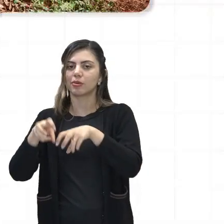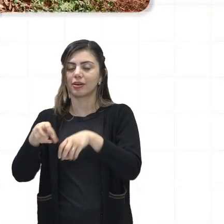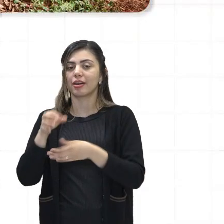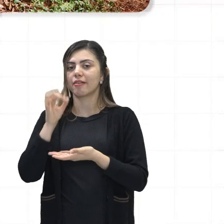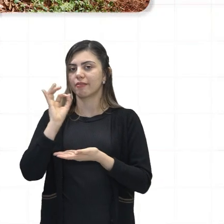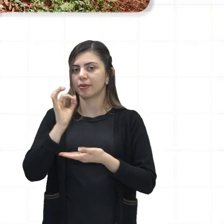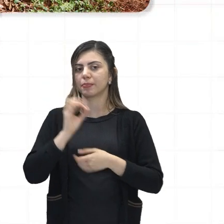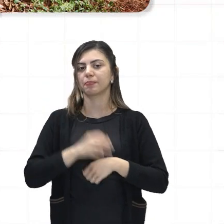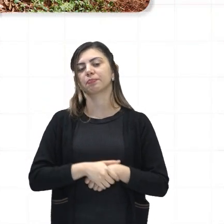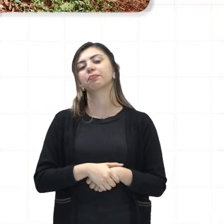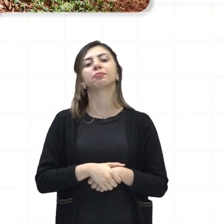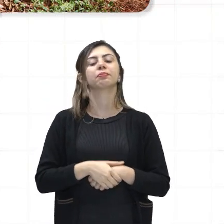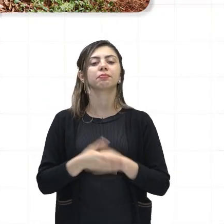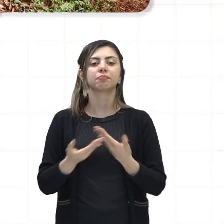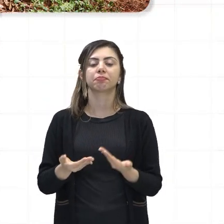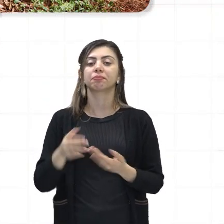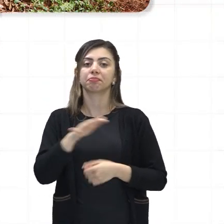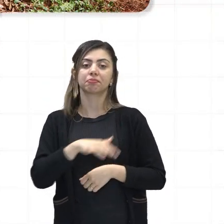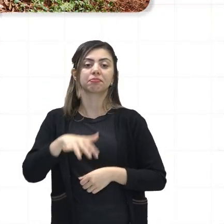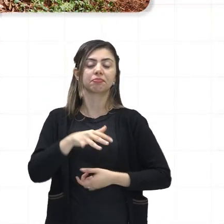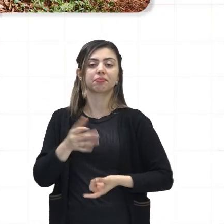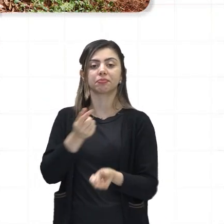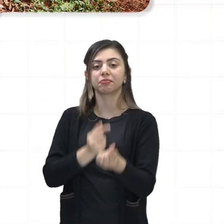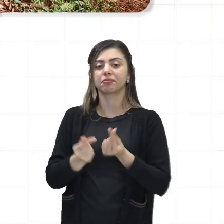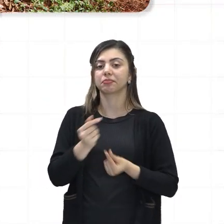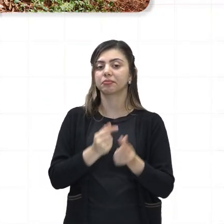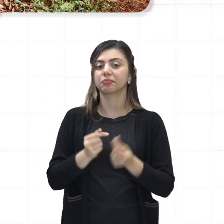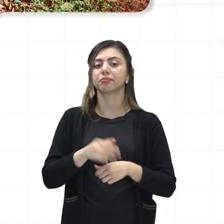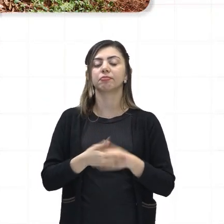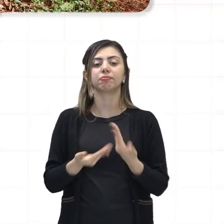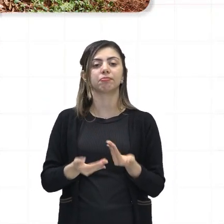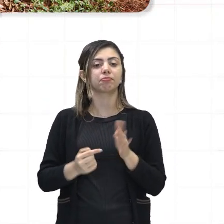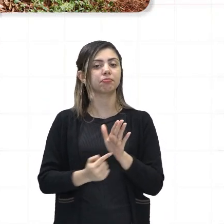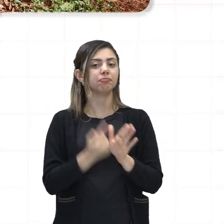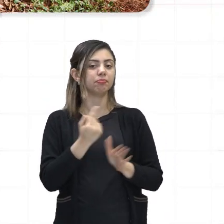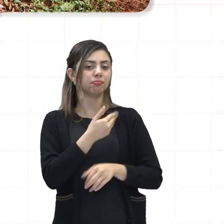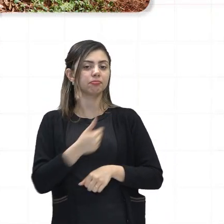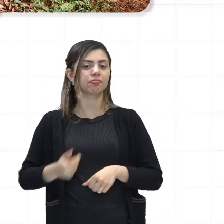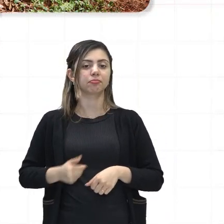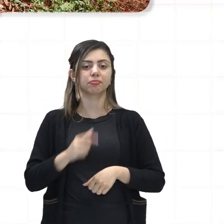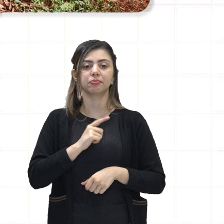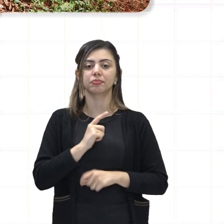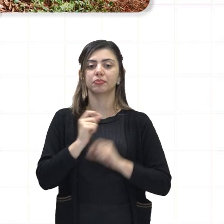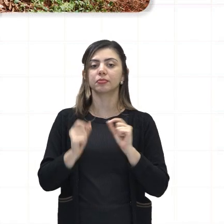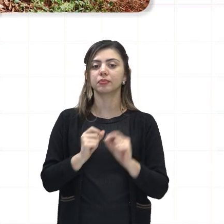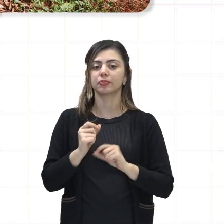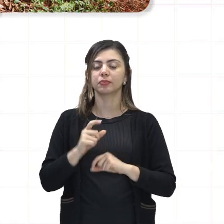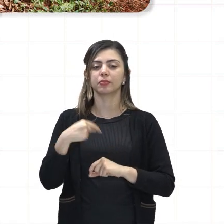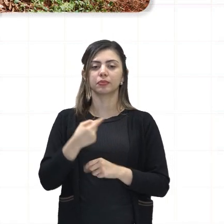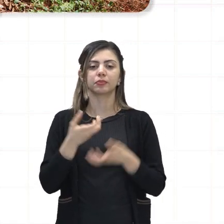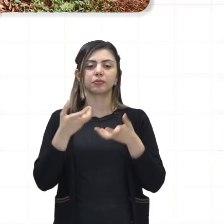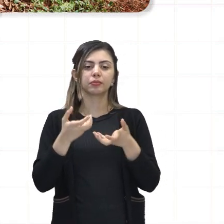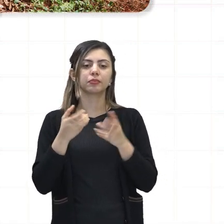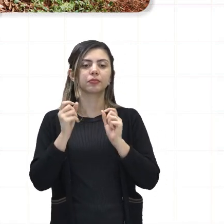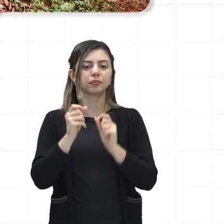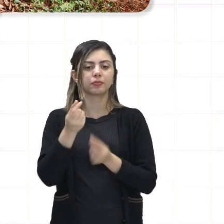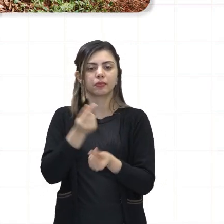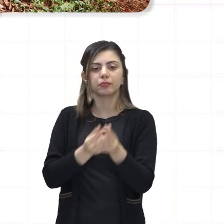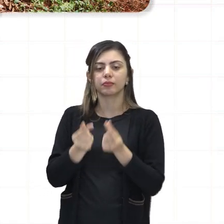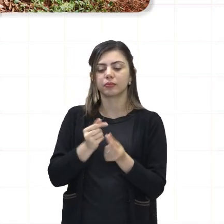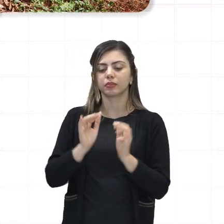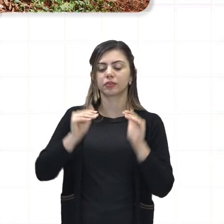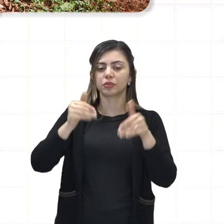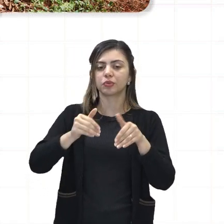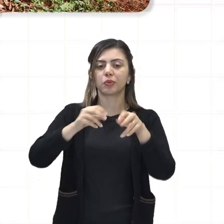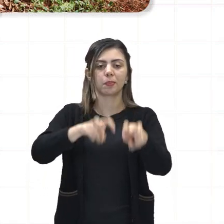Continuando. Na economia, o primeiro reinado foi marcado pela tentativa de consolidar um modelo econômico